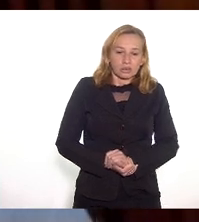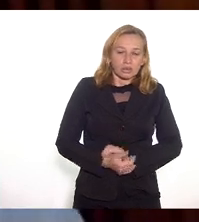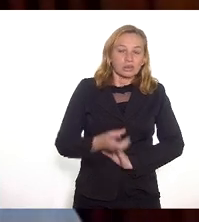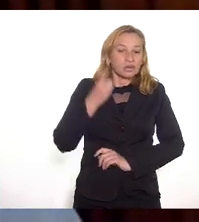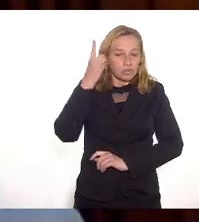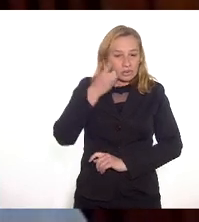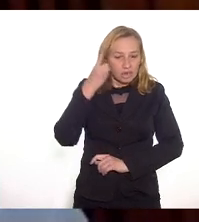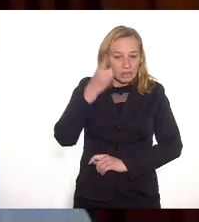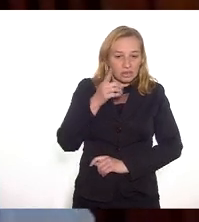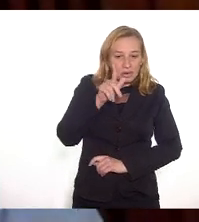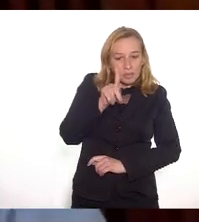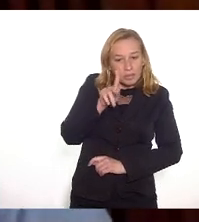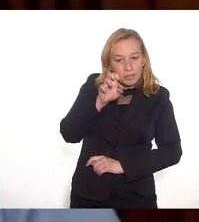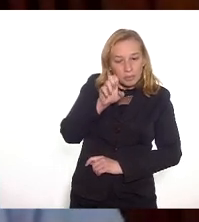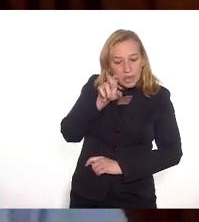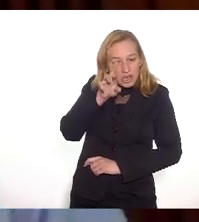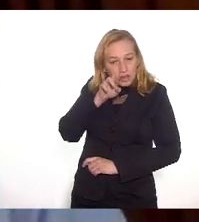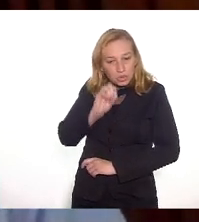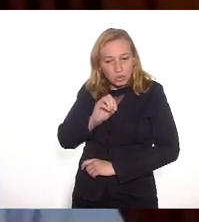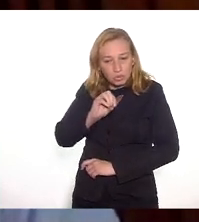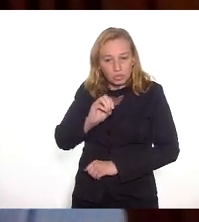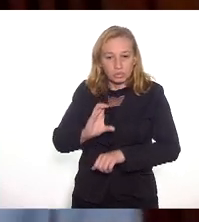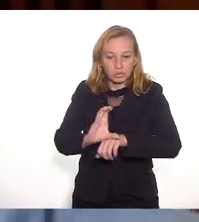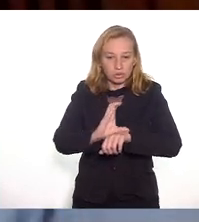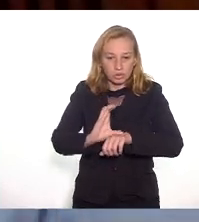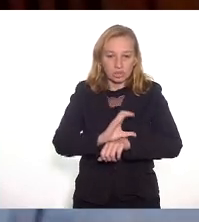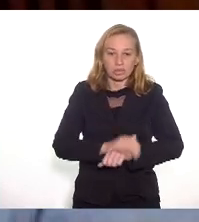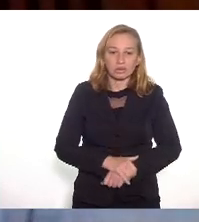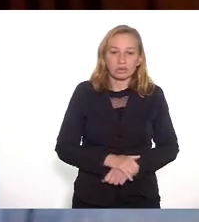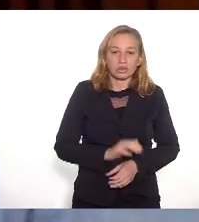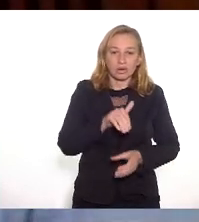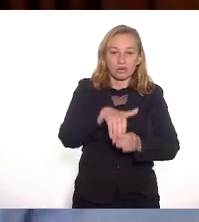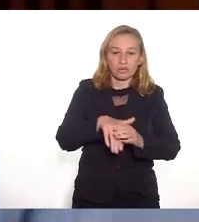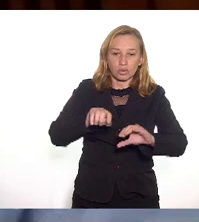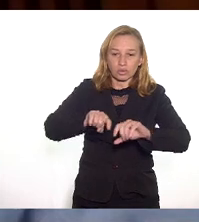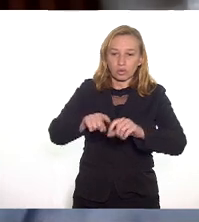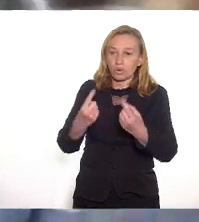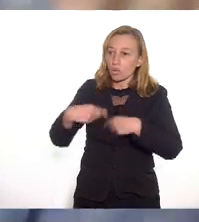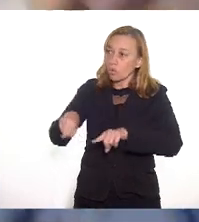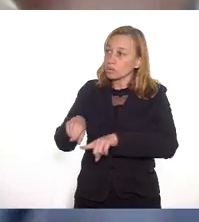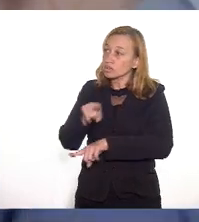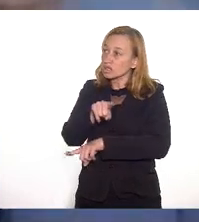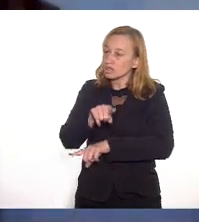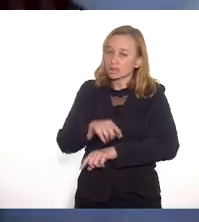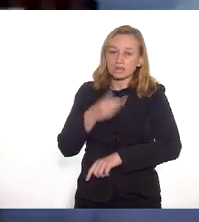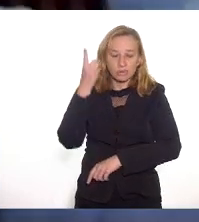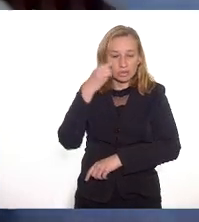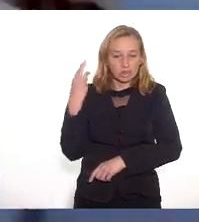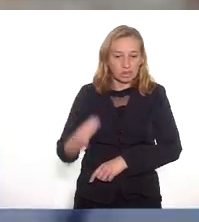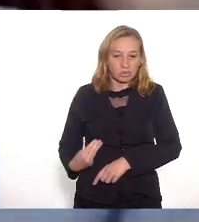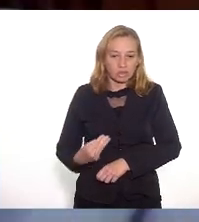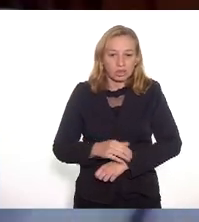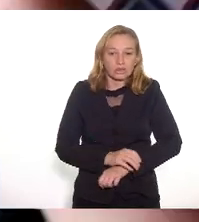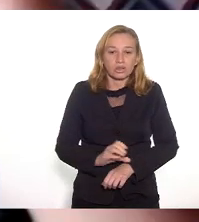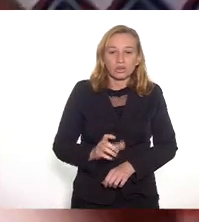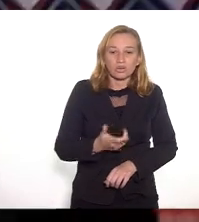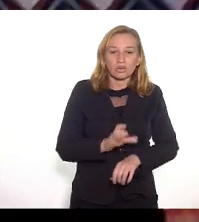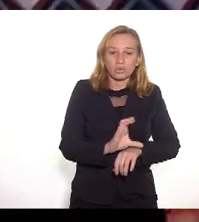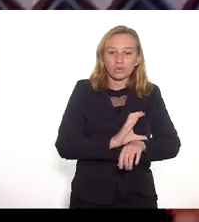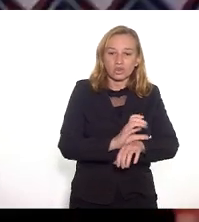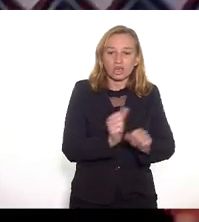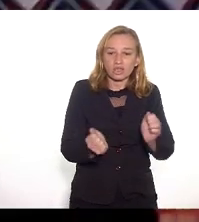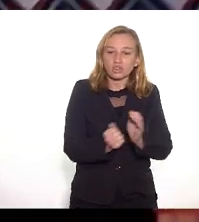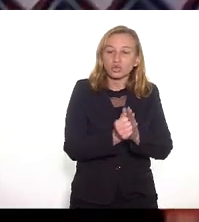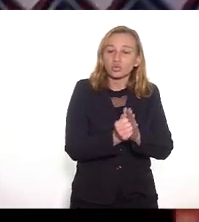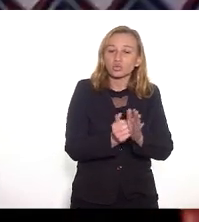Ricardo, parecer pela constitucionalidade. Eu tenho um voto divergente aí. Voto divergente, deputada Mônica. Constitucionalidade com